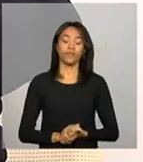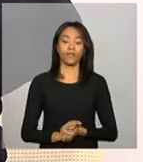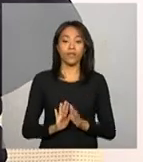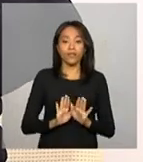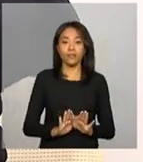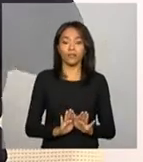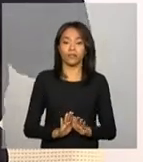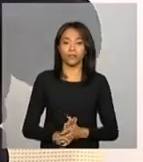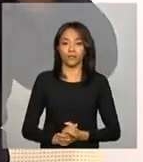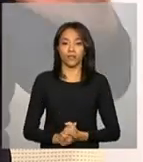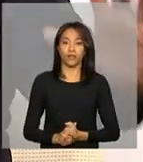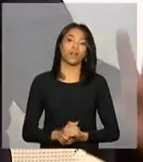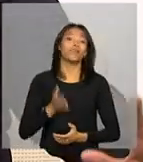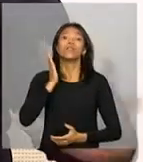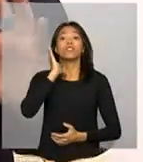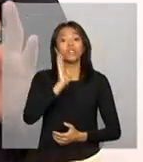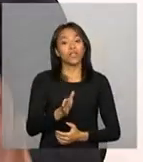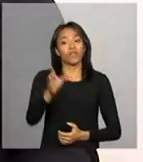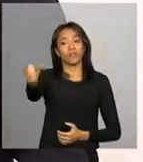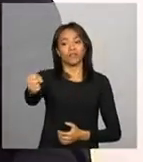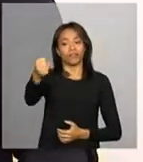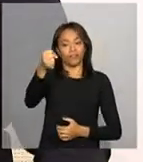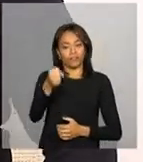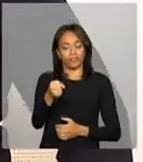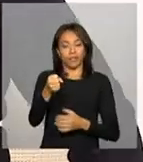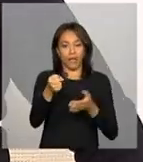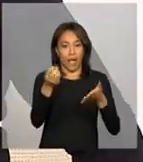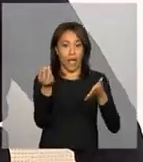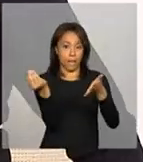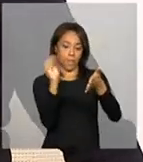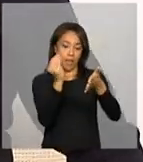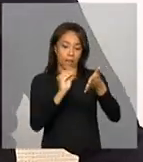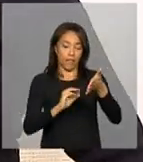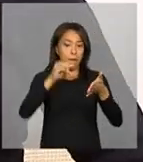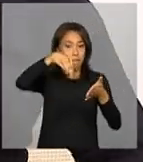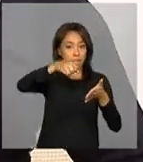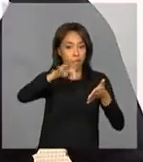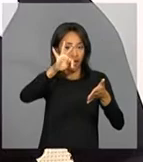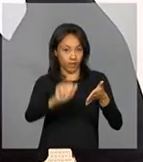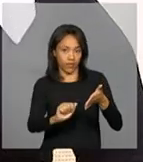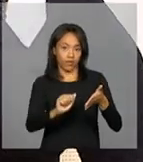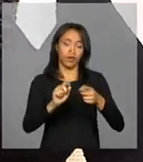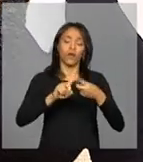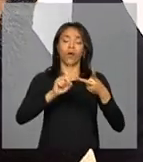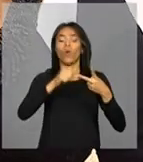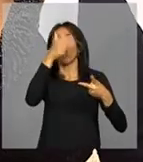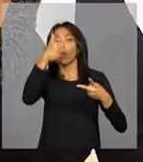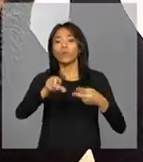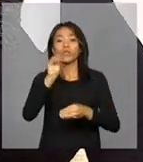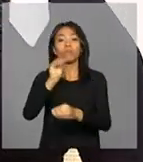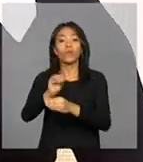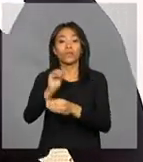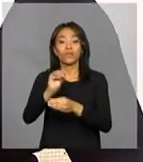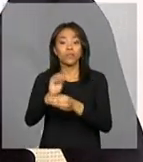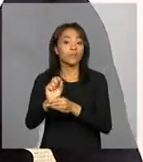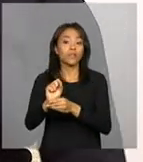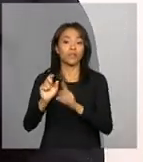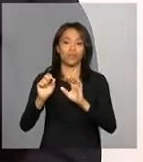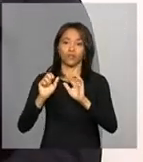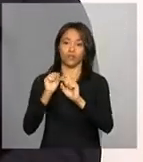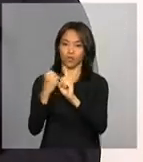o acompanhamento familiar as metas as outras duas da proteção especial também são muito importantes